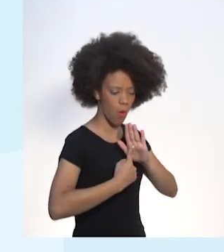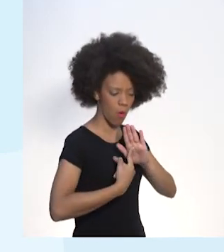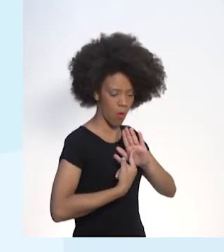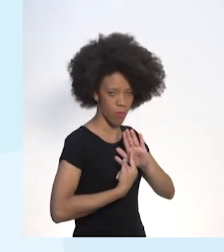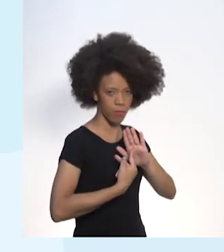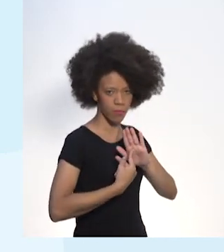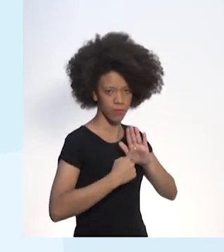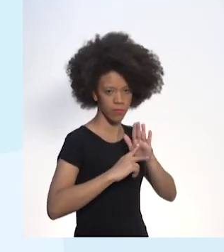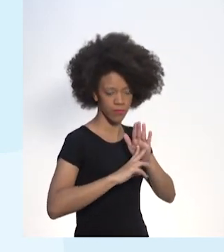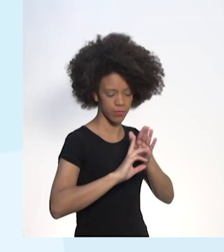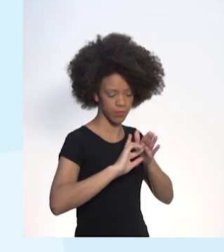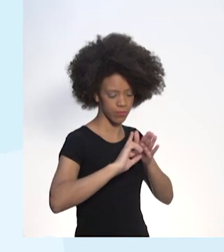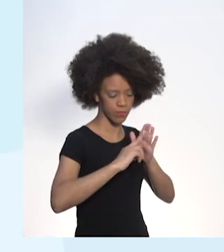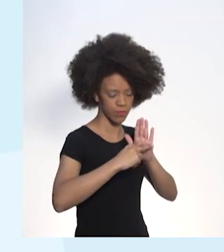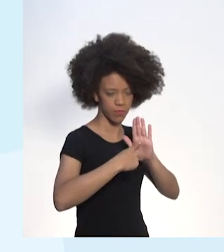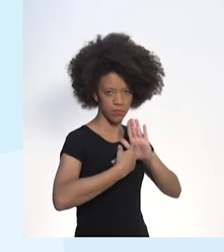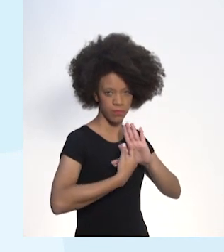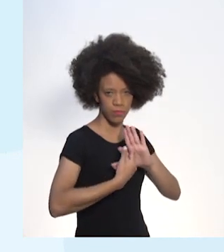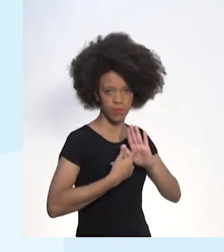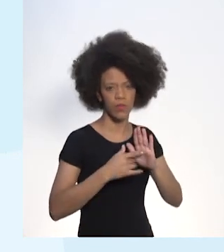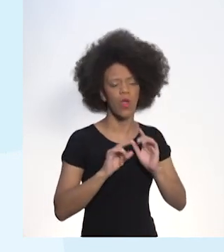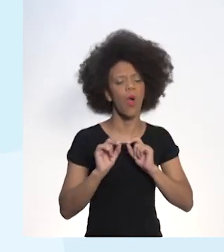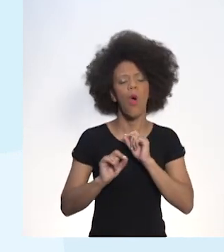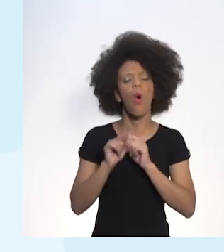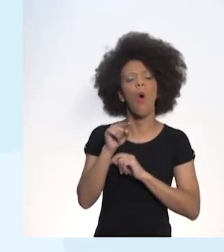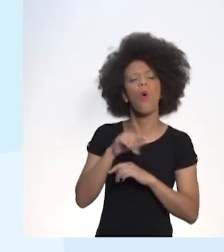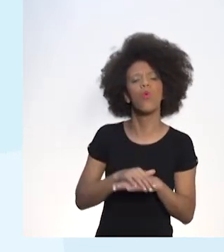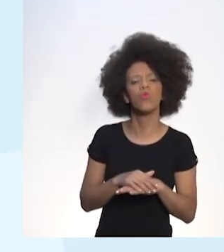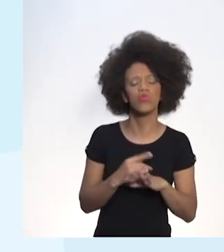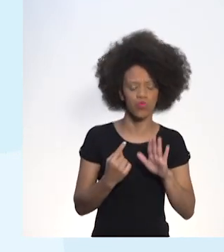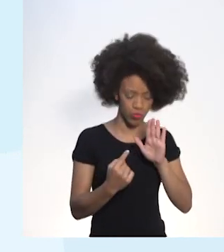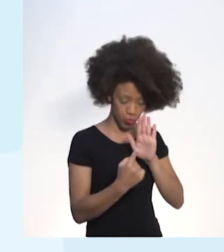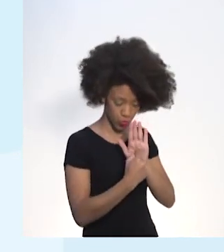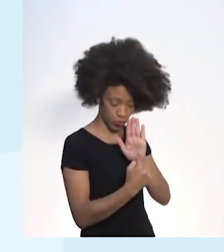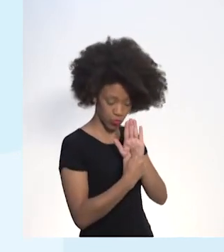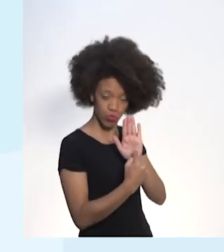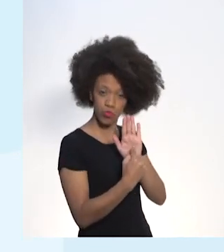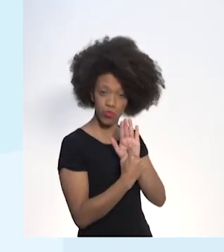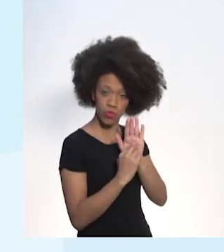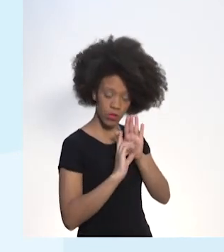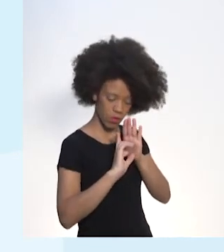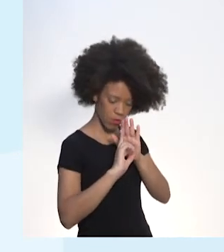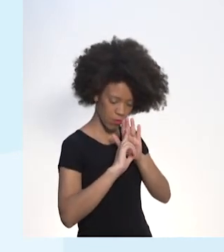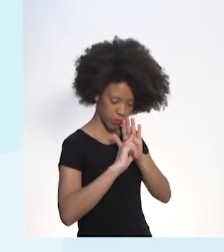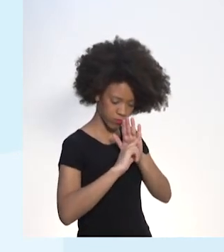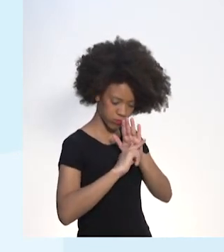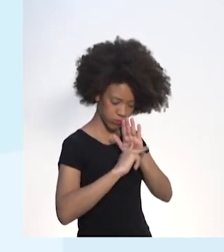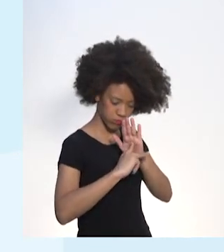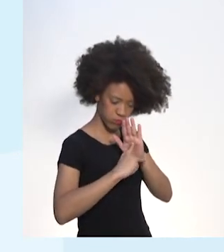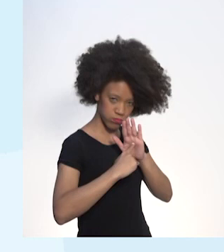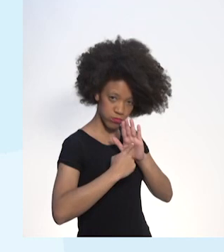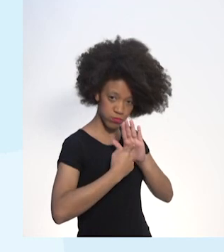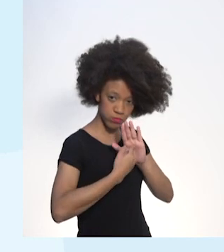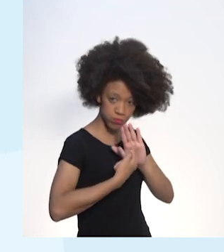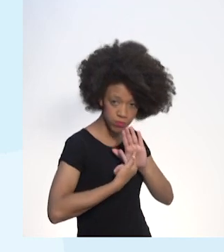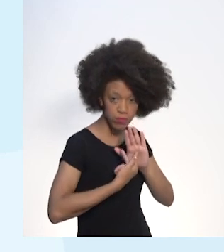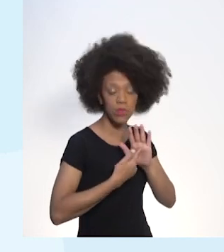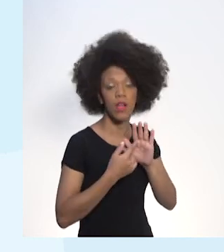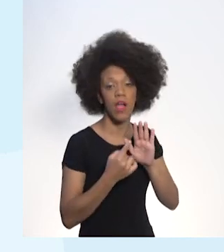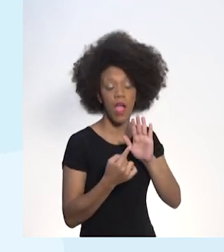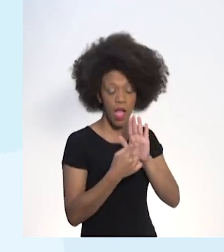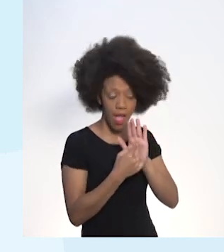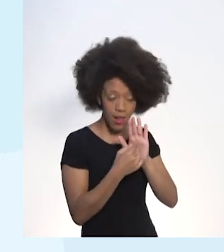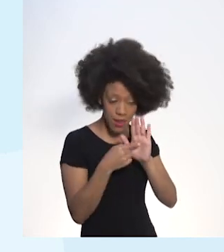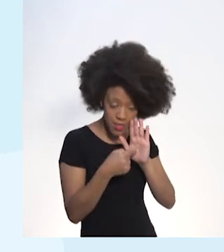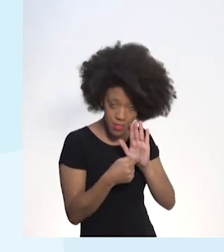bolinha no seu caderno, aonde está o furinho da agulha do seu compasso, né, da ponta seca do seu compasso, ali é o centro